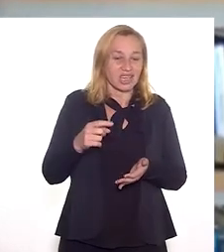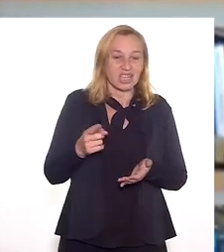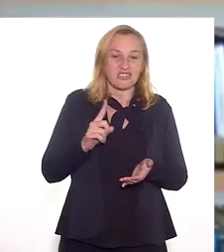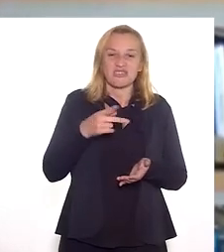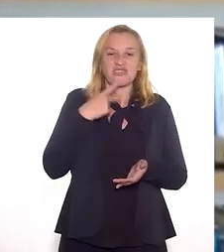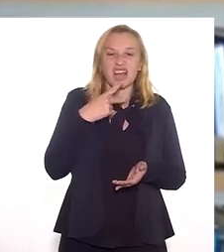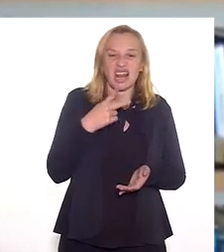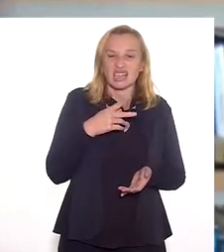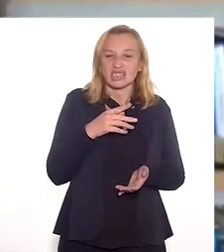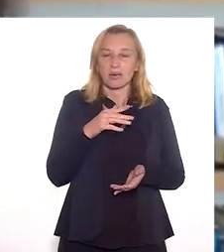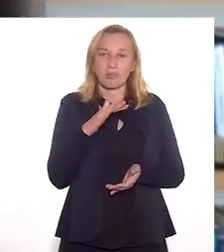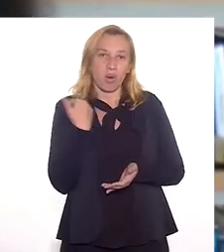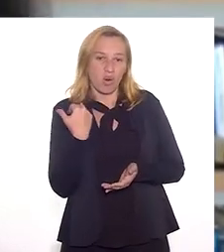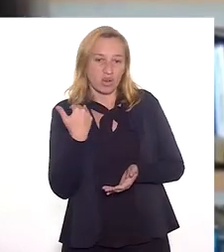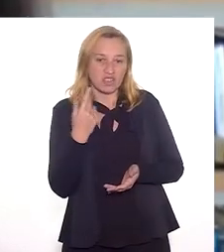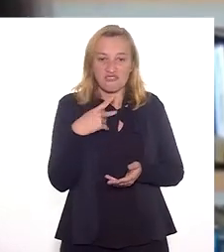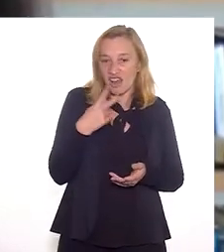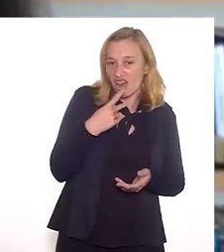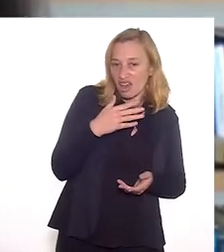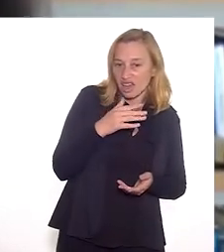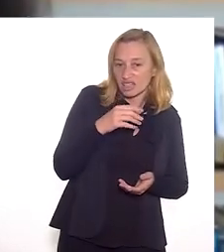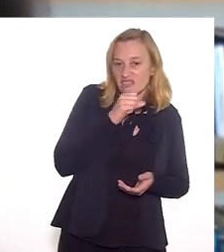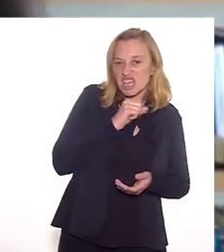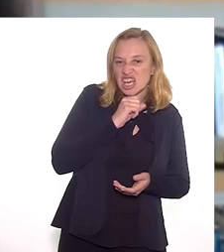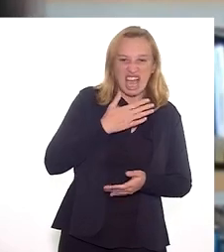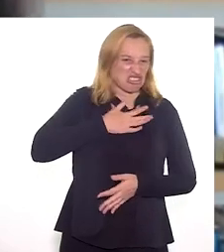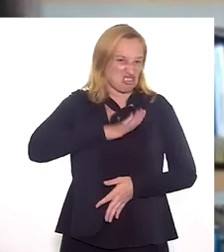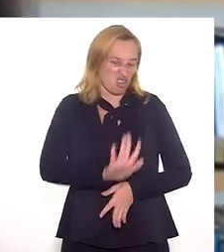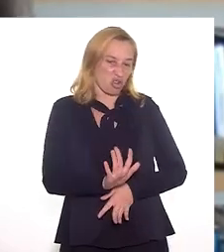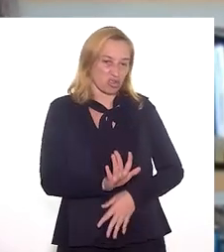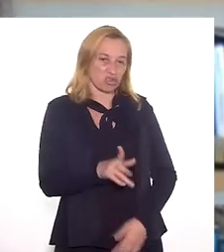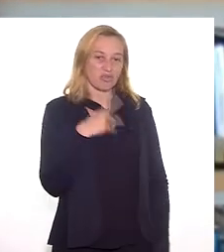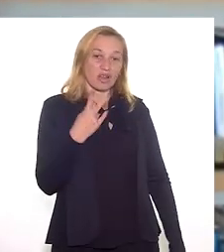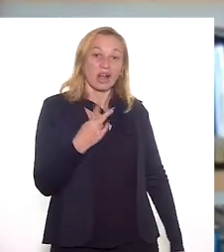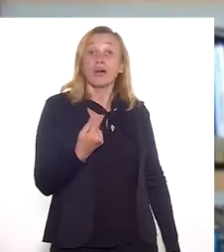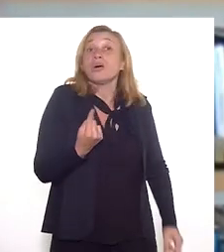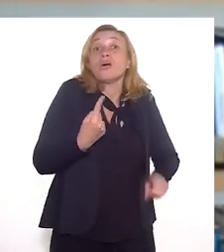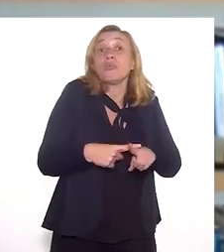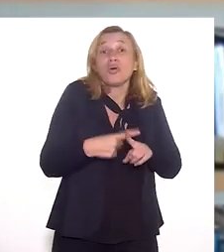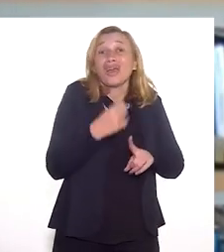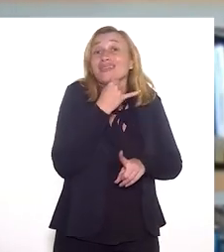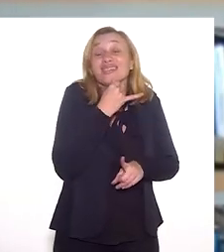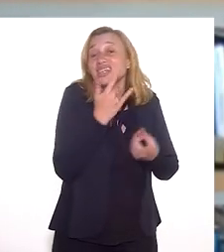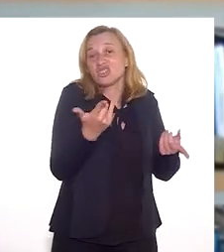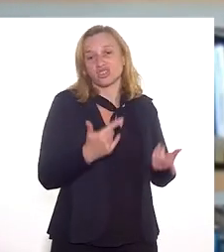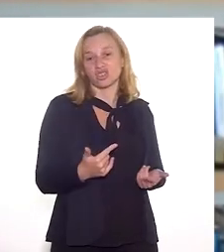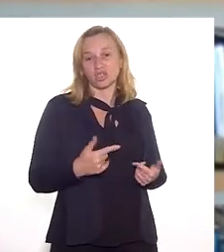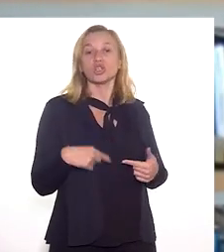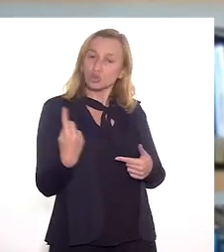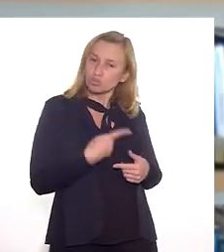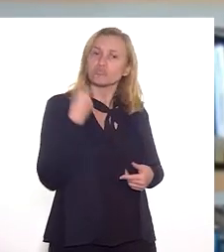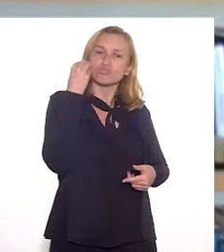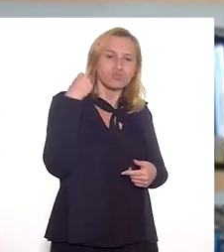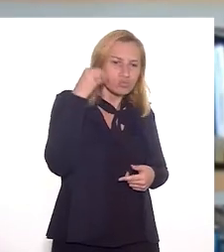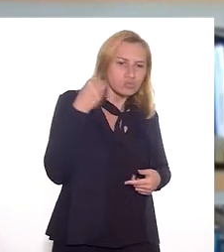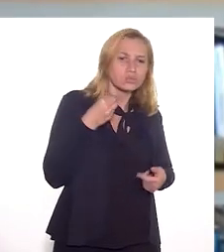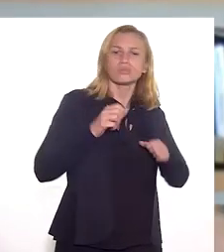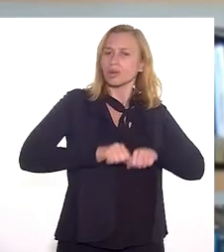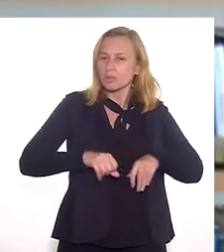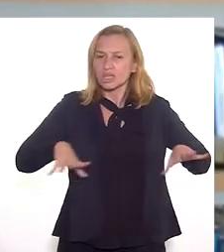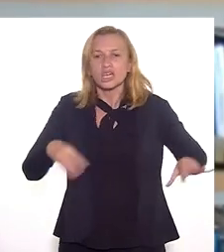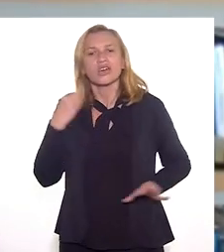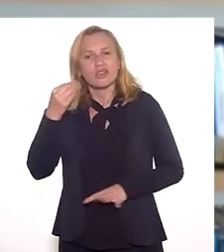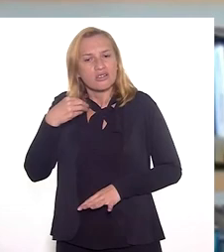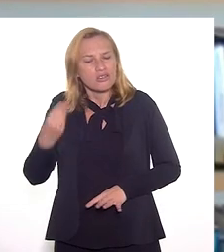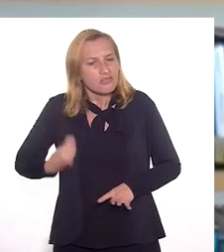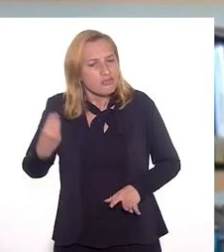desmistificar mesmo. Não é bom falar da morte, não é bom falar da velhice, a gente não gosta de falar, porque é triste, e nós,